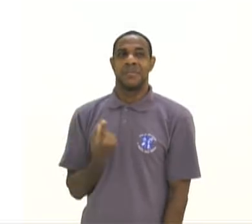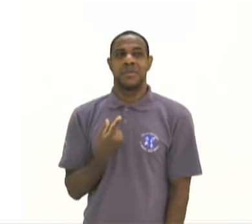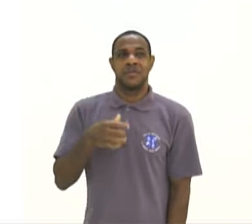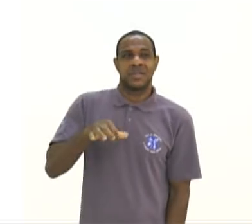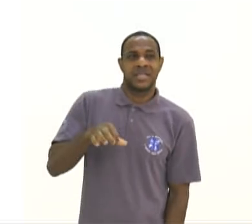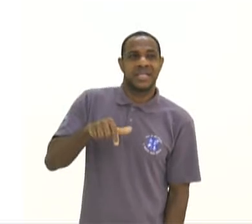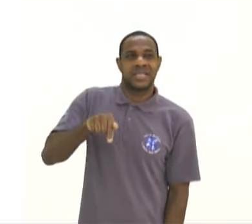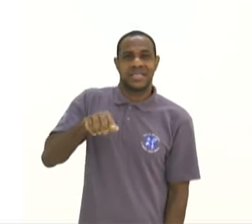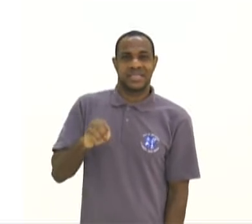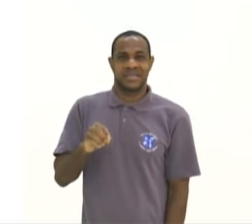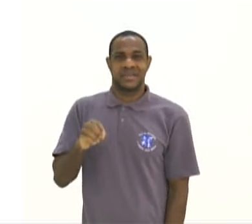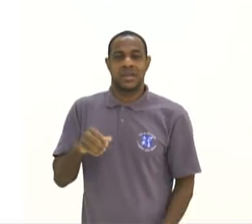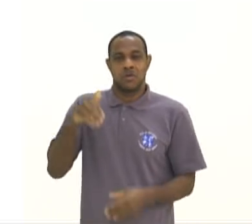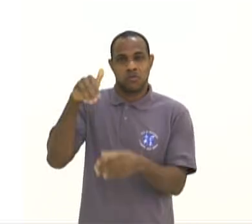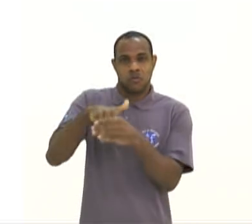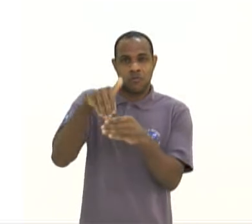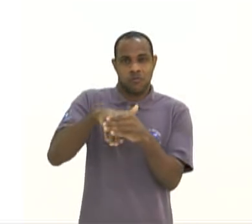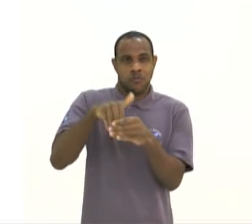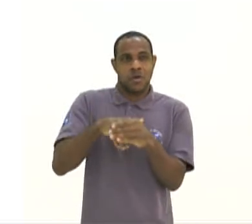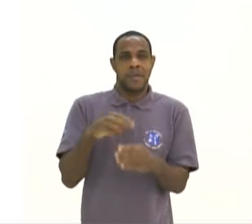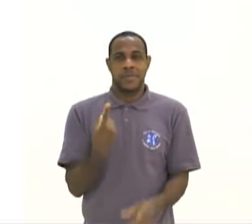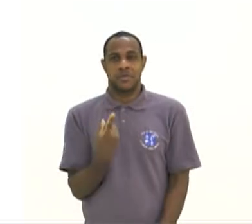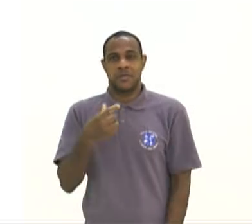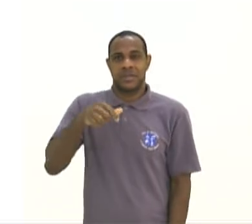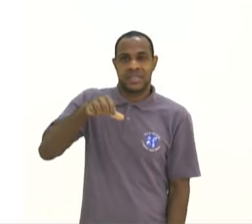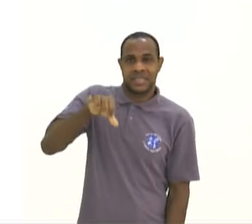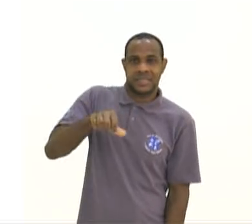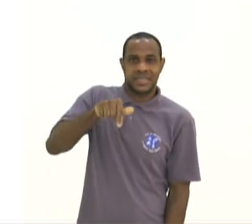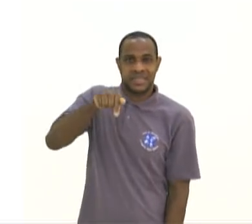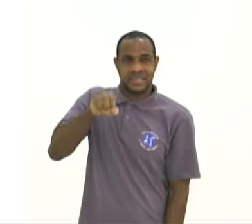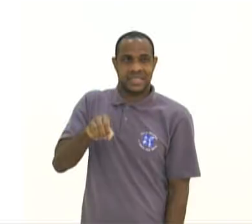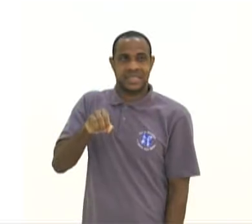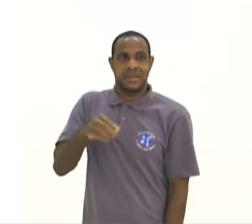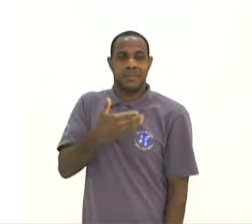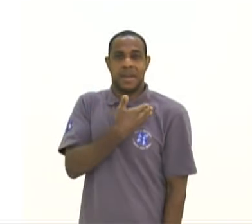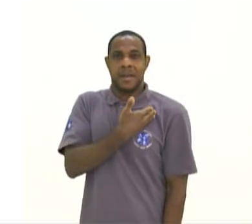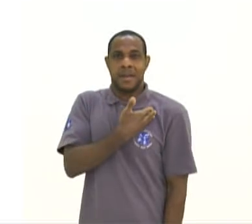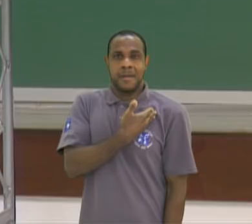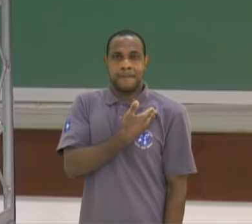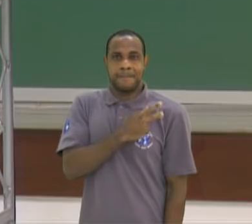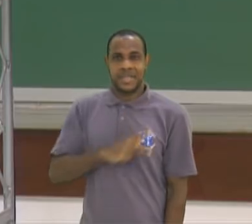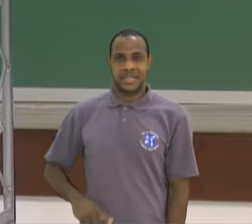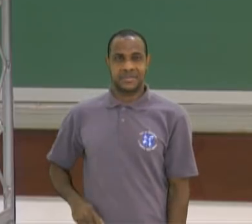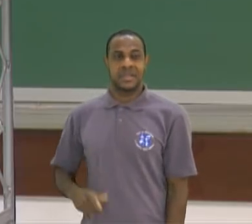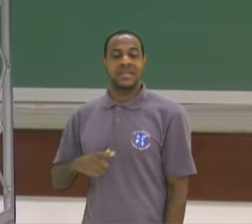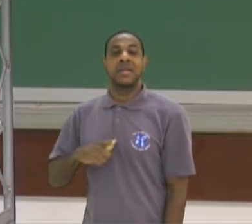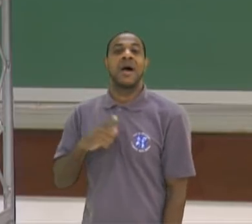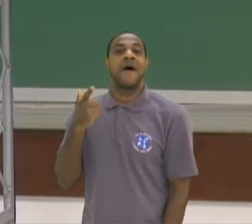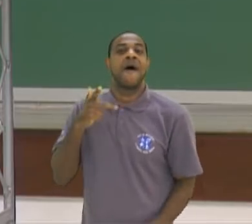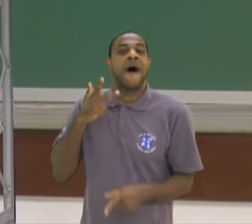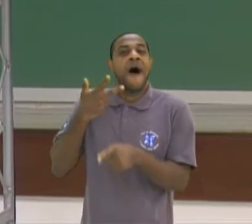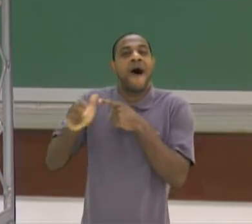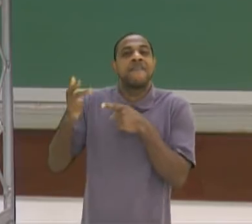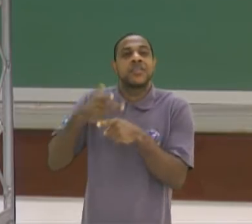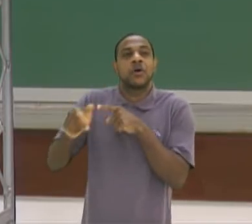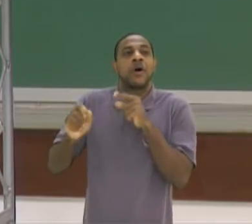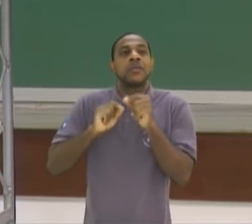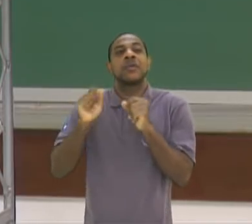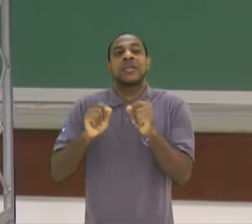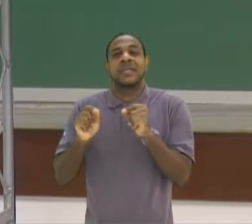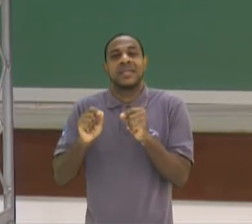1970, na eleição de 1970 para presidente, temos a vitória da Unidade Popular,